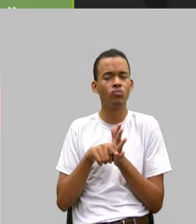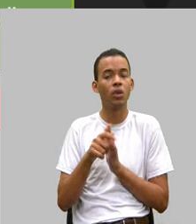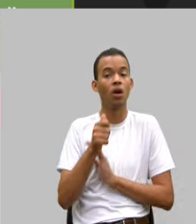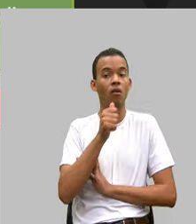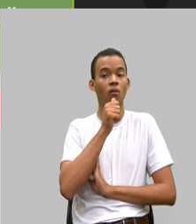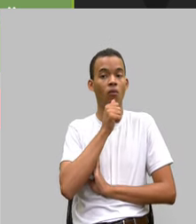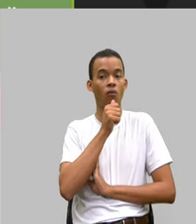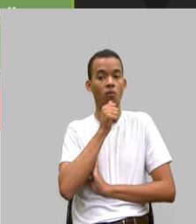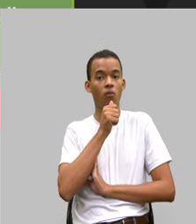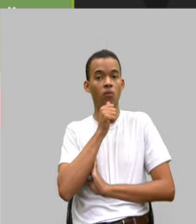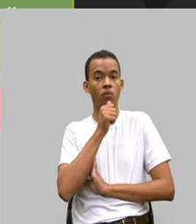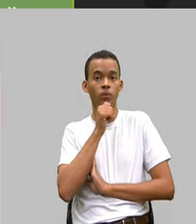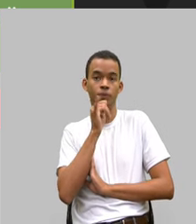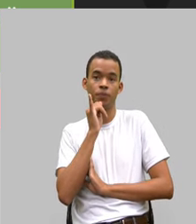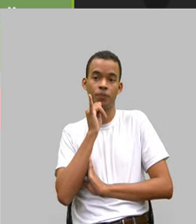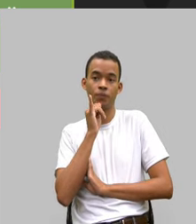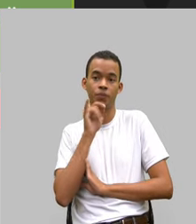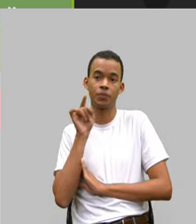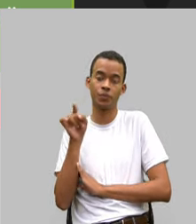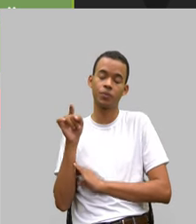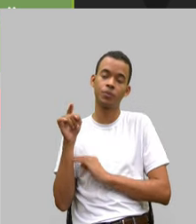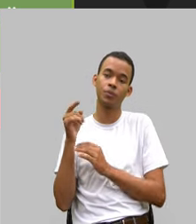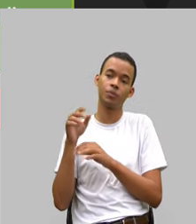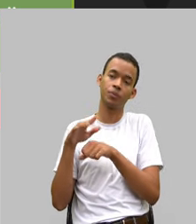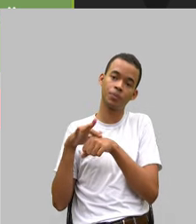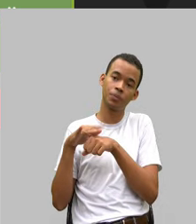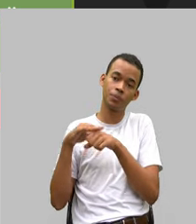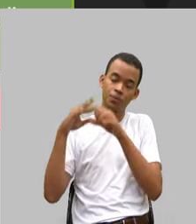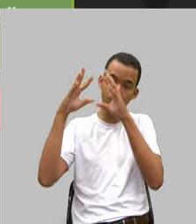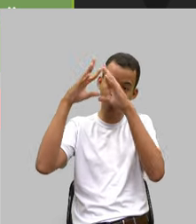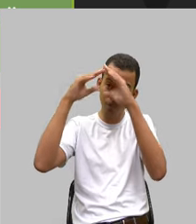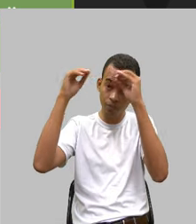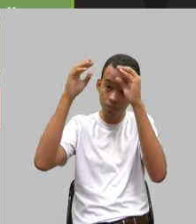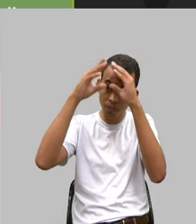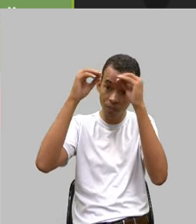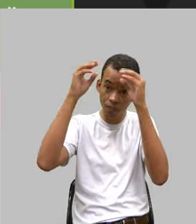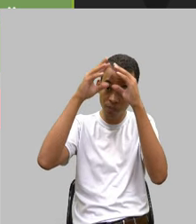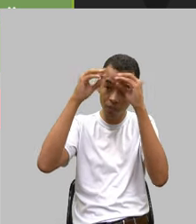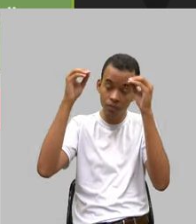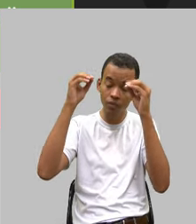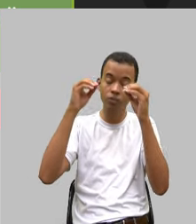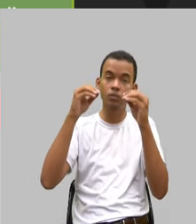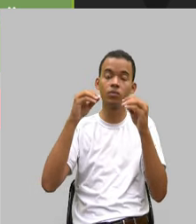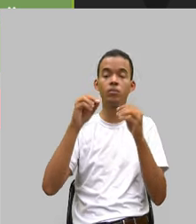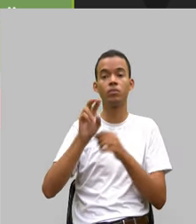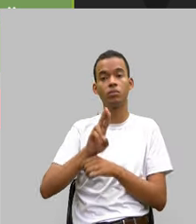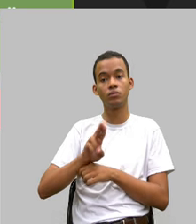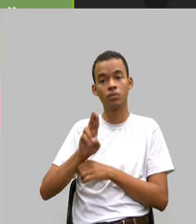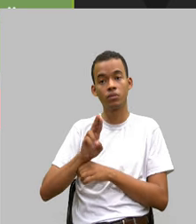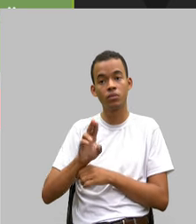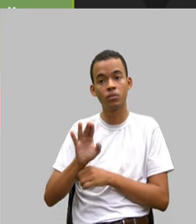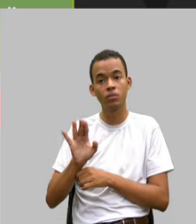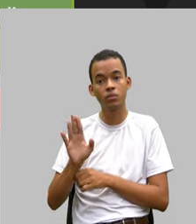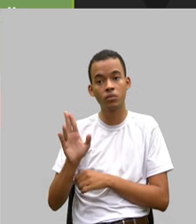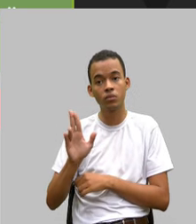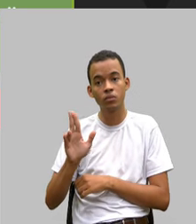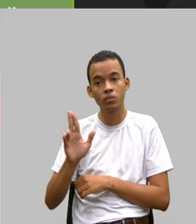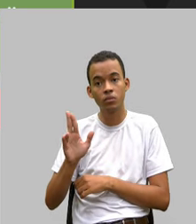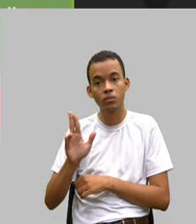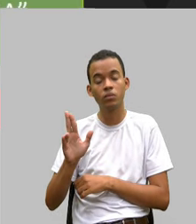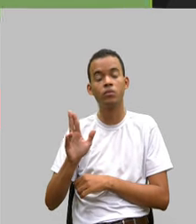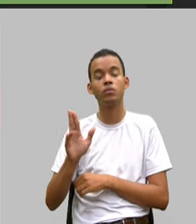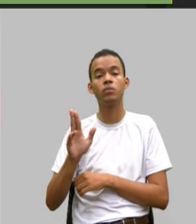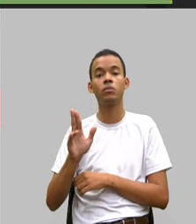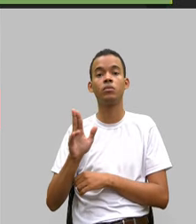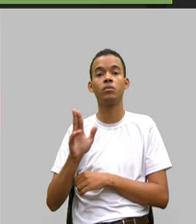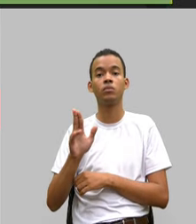respeito do Alzheimer não quer dizer que não tenha uma resposta terapêutica para esse tipo de Patologia então Eh nós